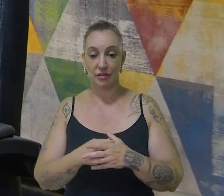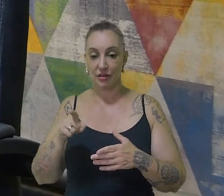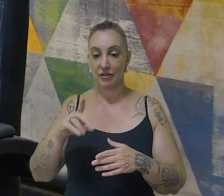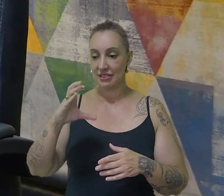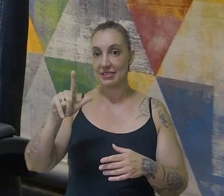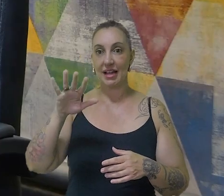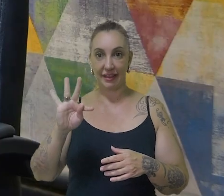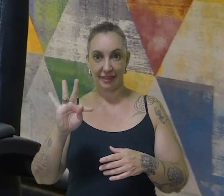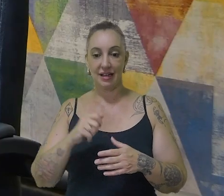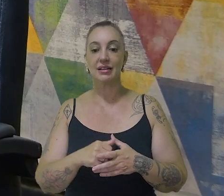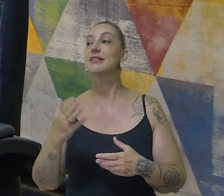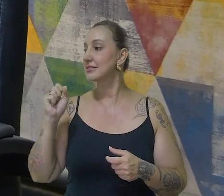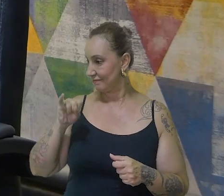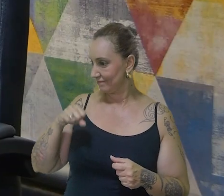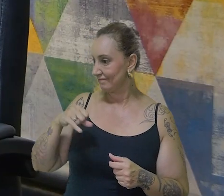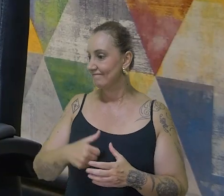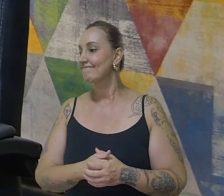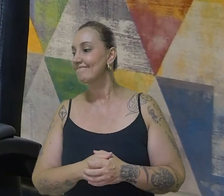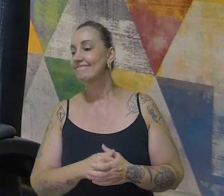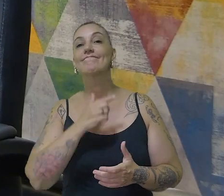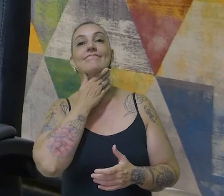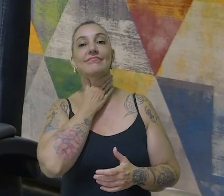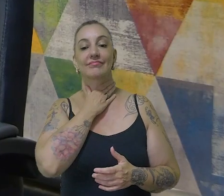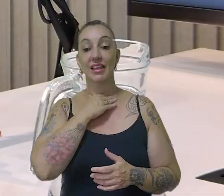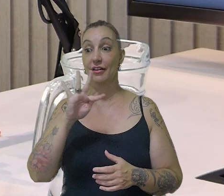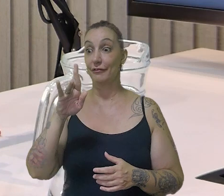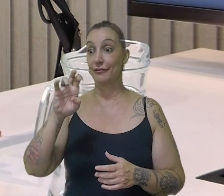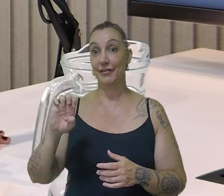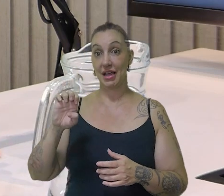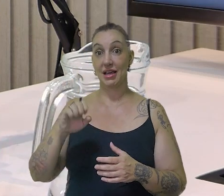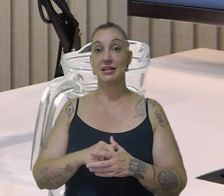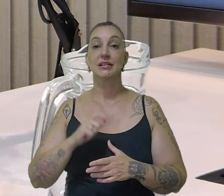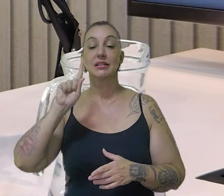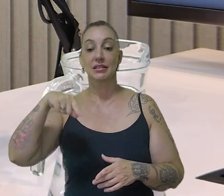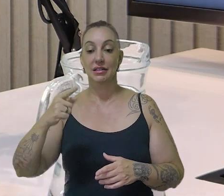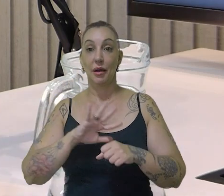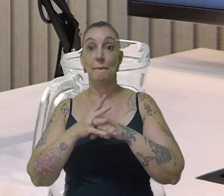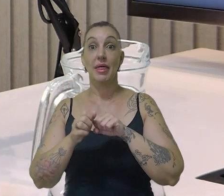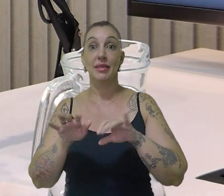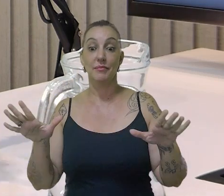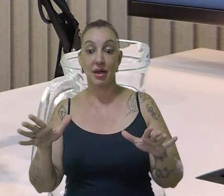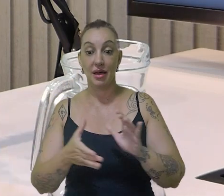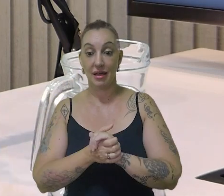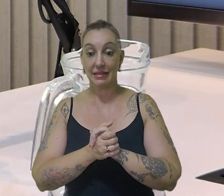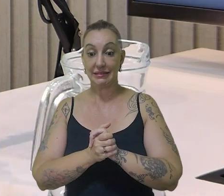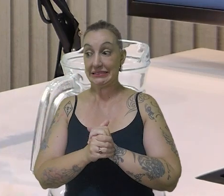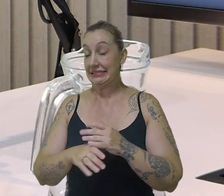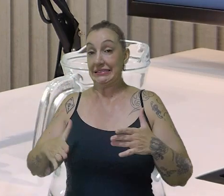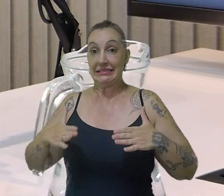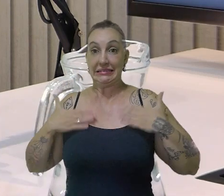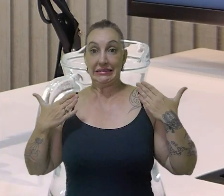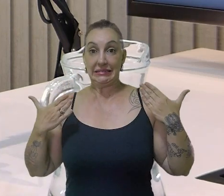era CLT eu era CLT E aí eu mirei freelancer meu e E aí depois veu a pandemia né que me deu uma